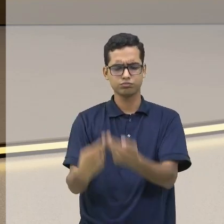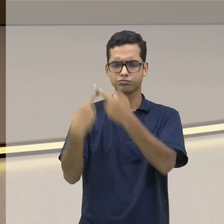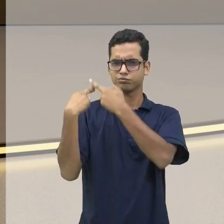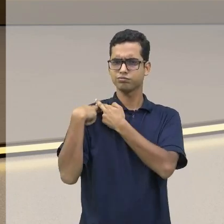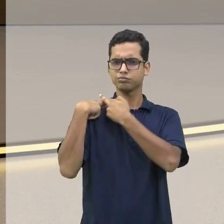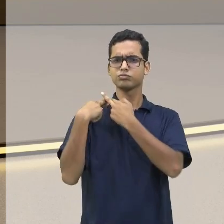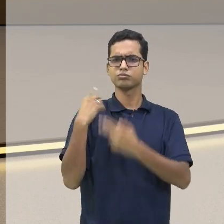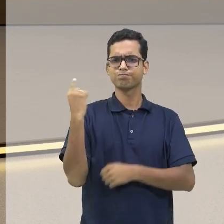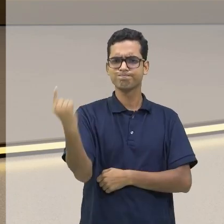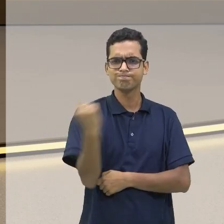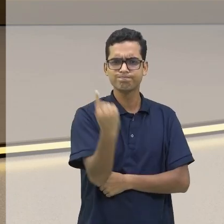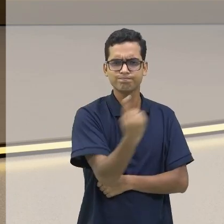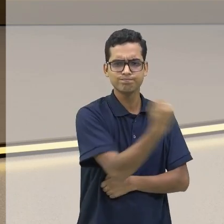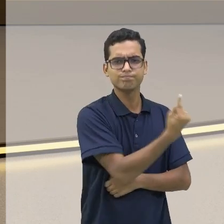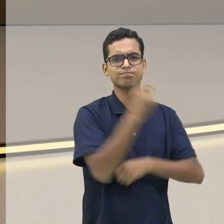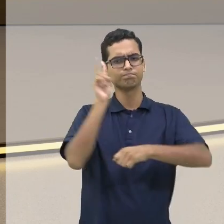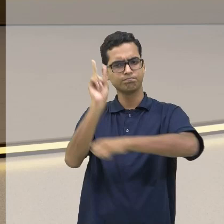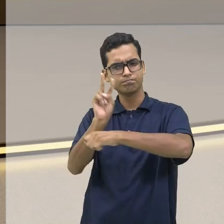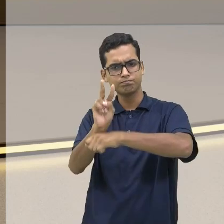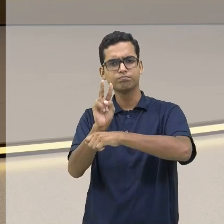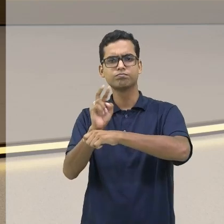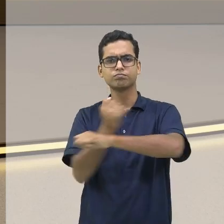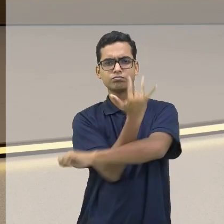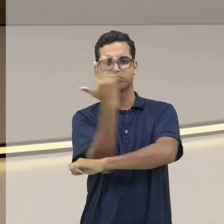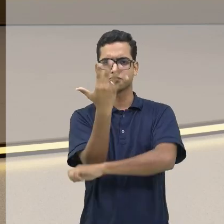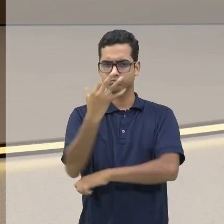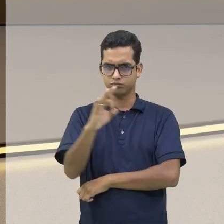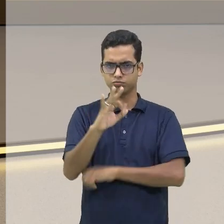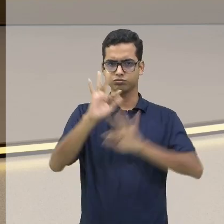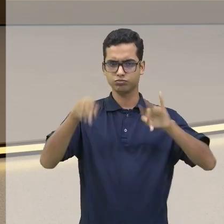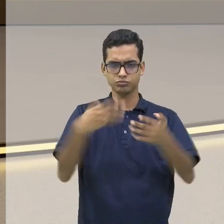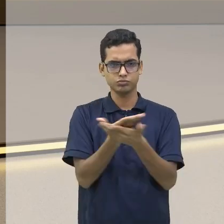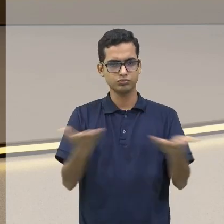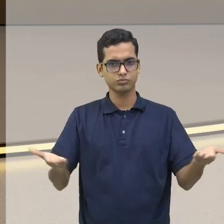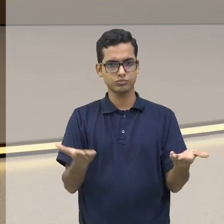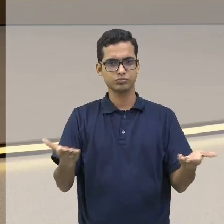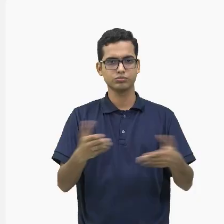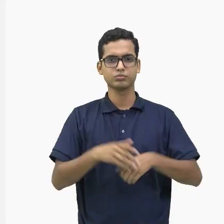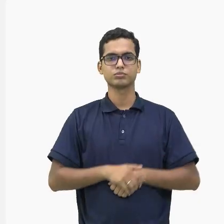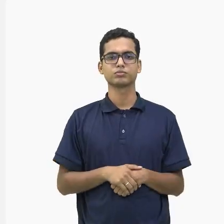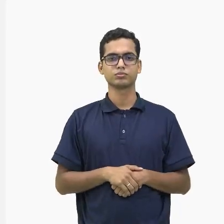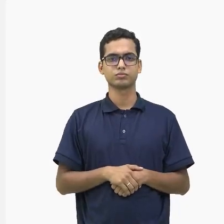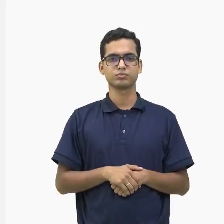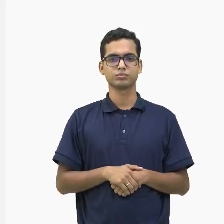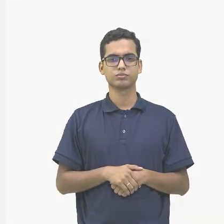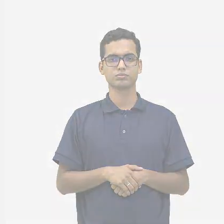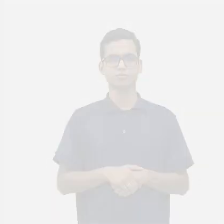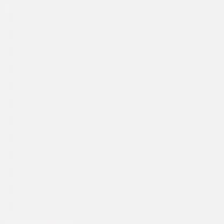preservar. Tudo bem? E assim a gente termina a nossa aula de hoje.